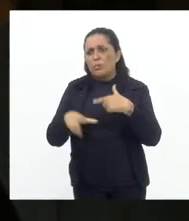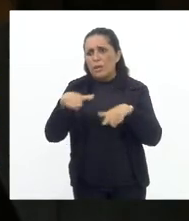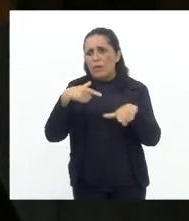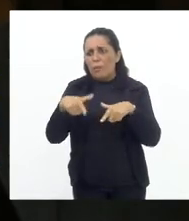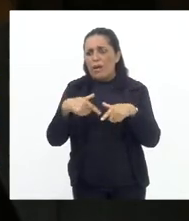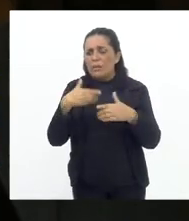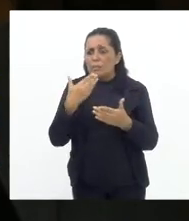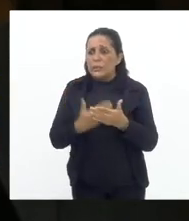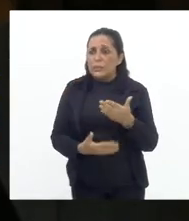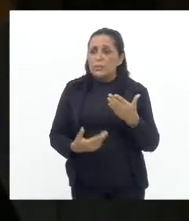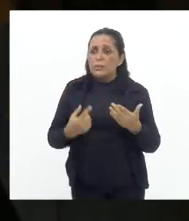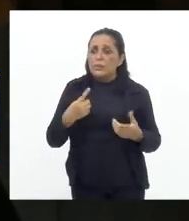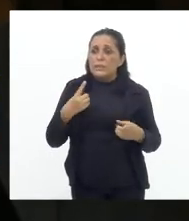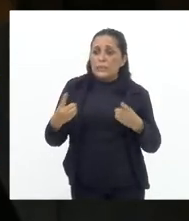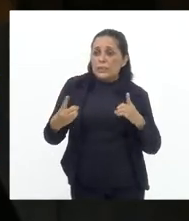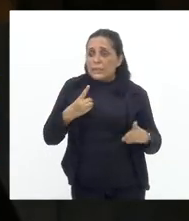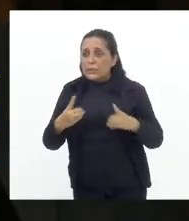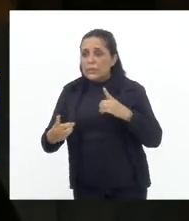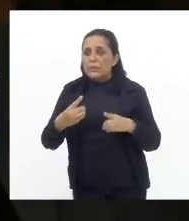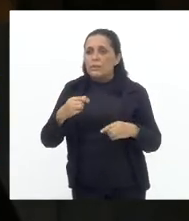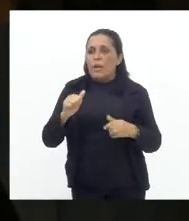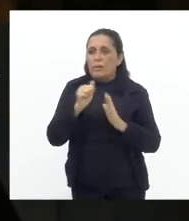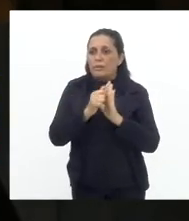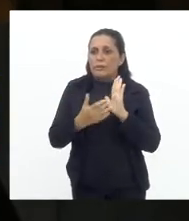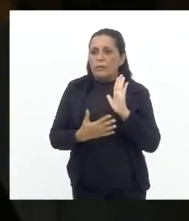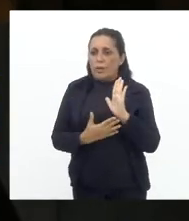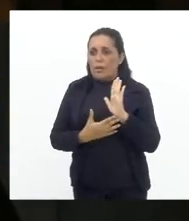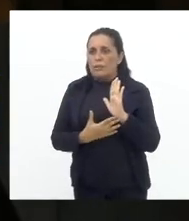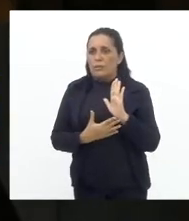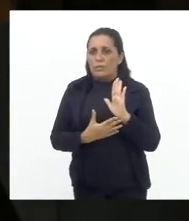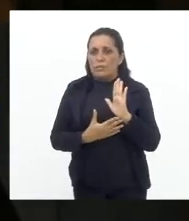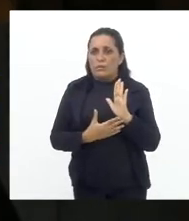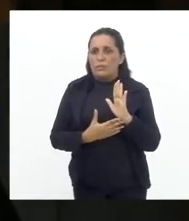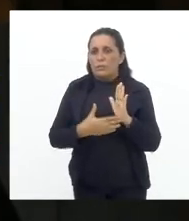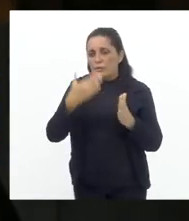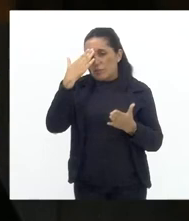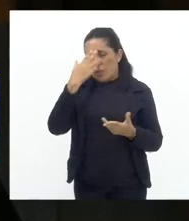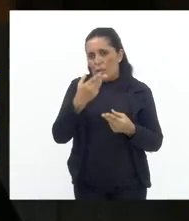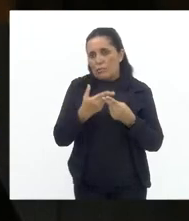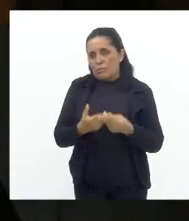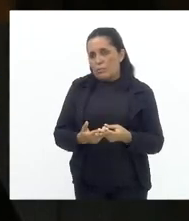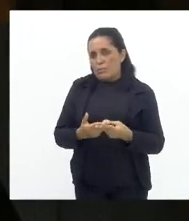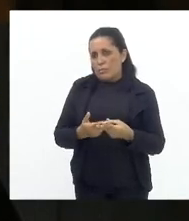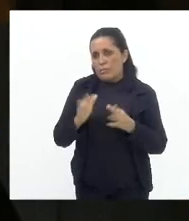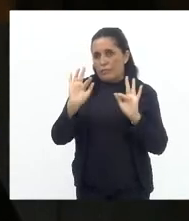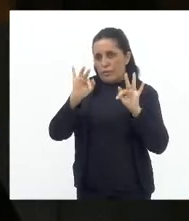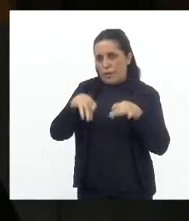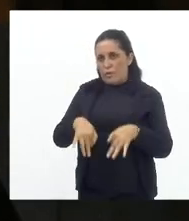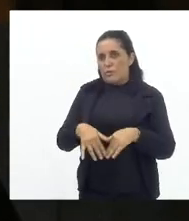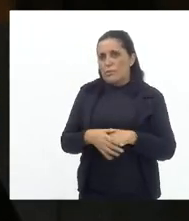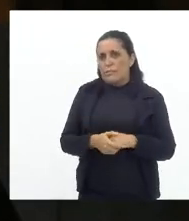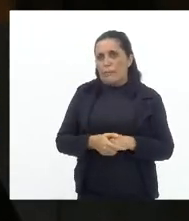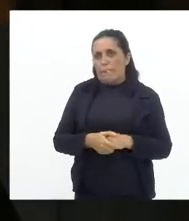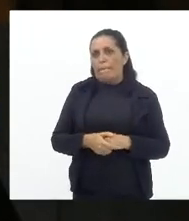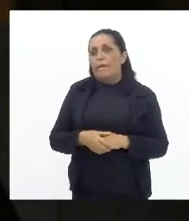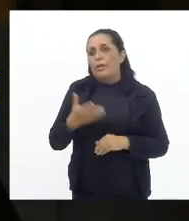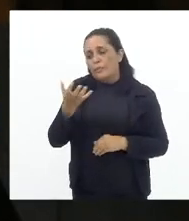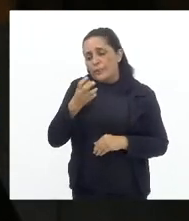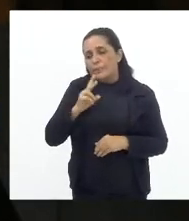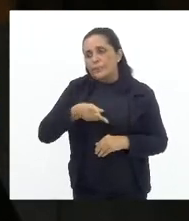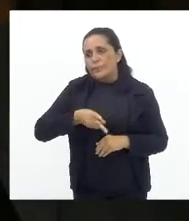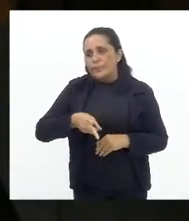perdeu dinamismo na atividade econômica quero concluir por aqui agradeço a paciência de vossa excelência mas é que ele é